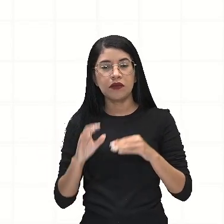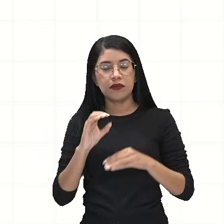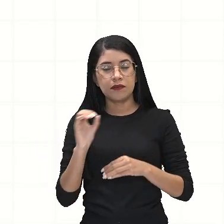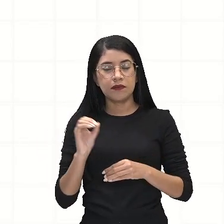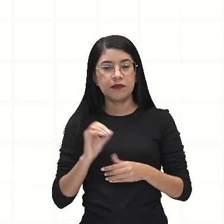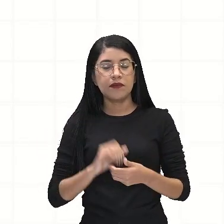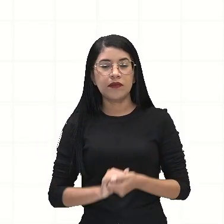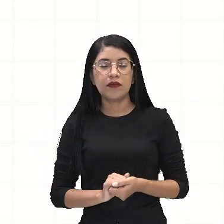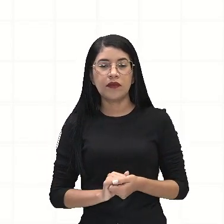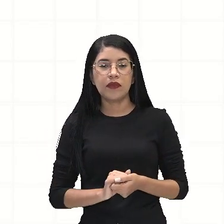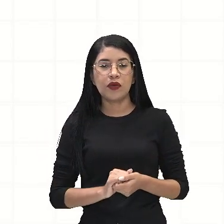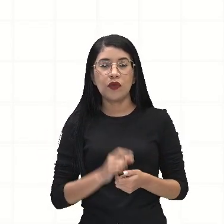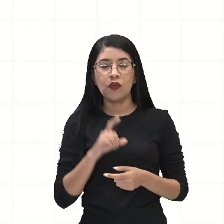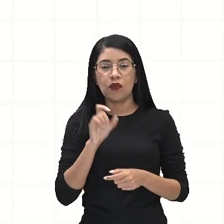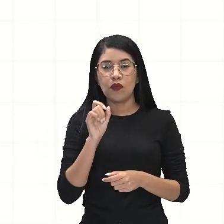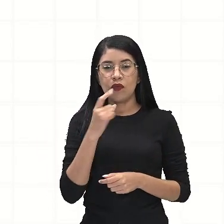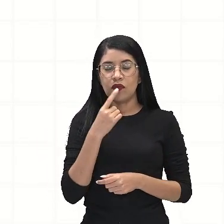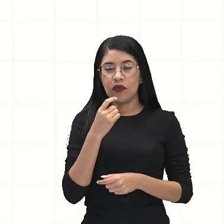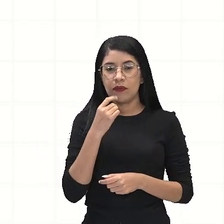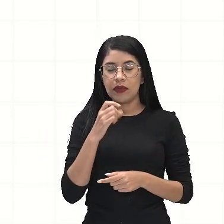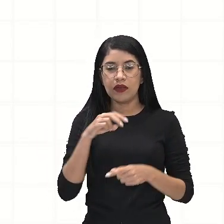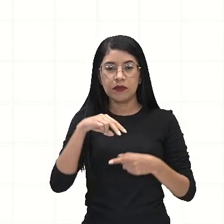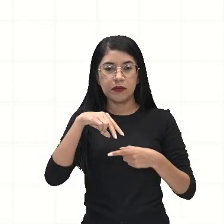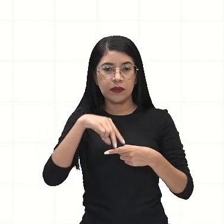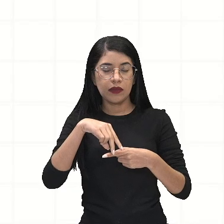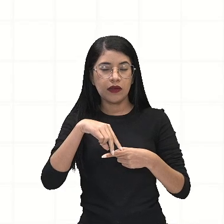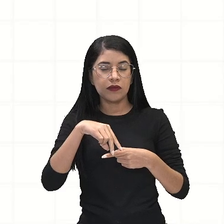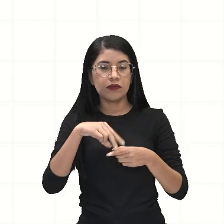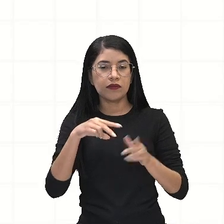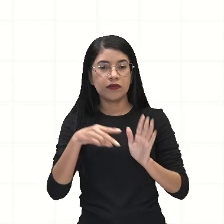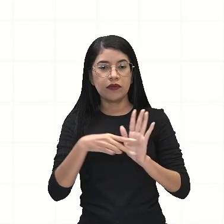delta igual a 0 e de azul,